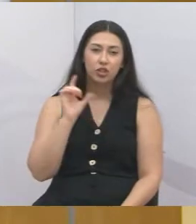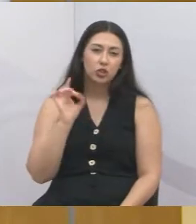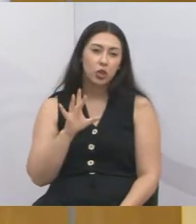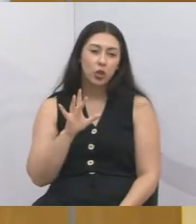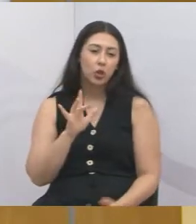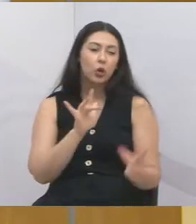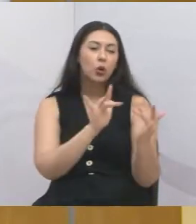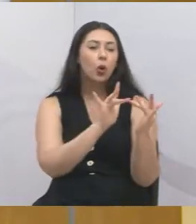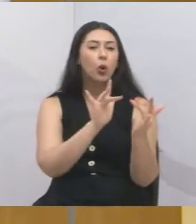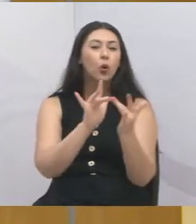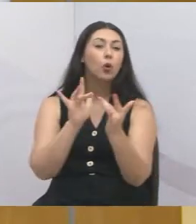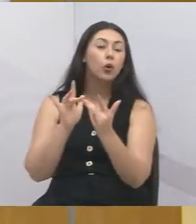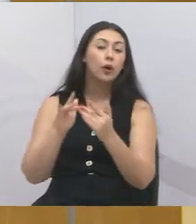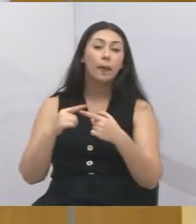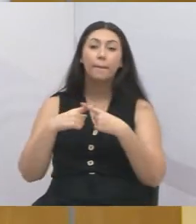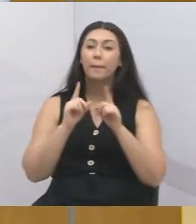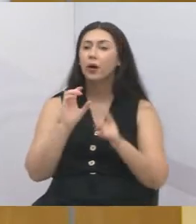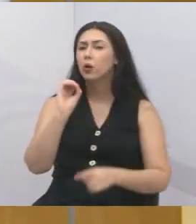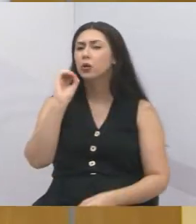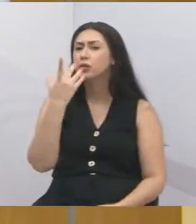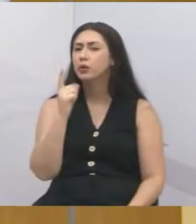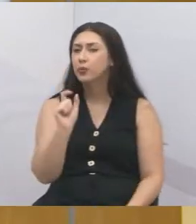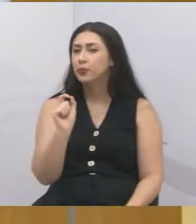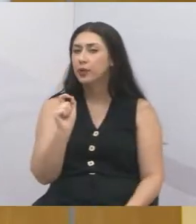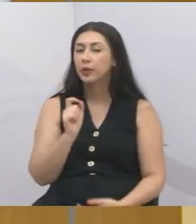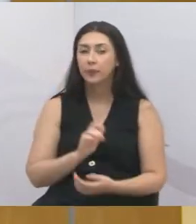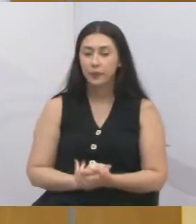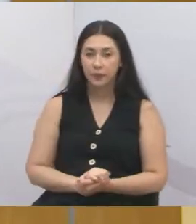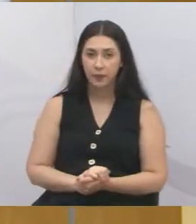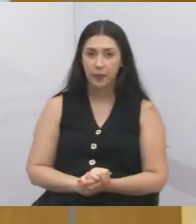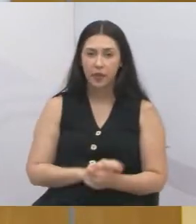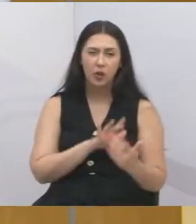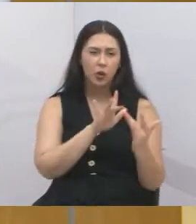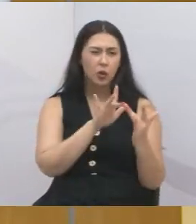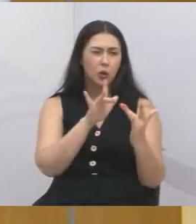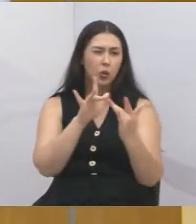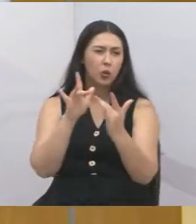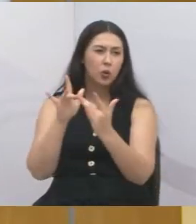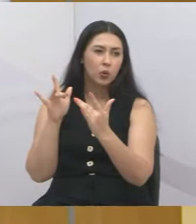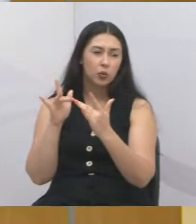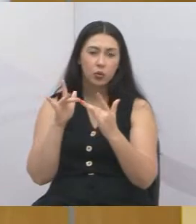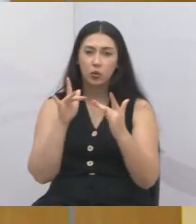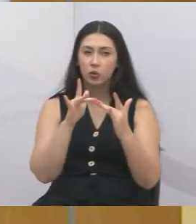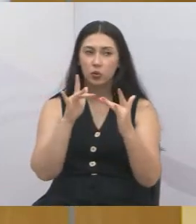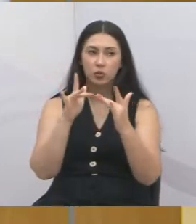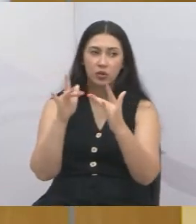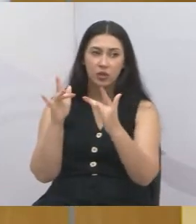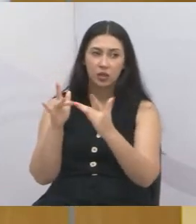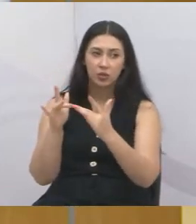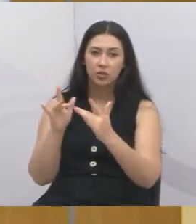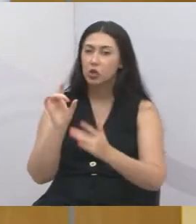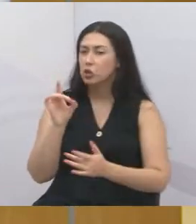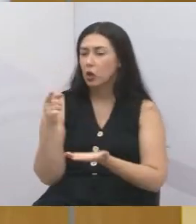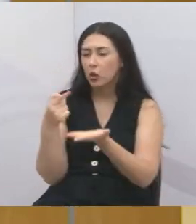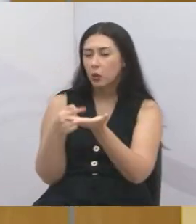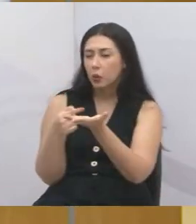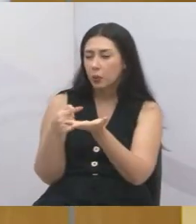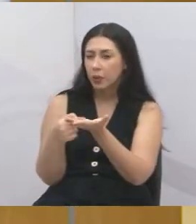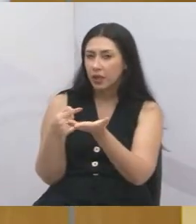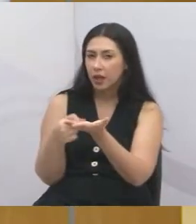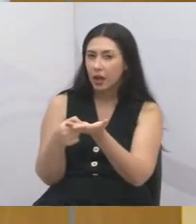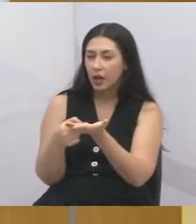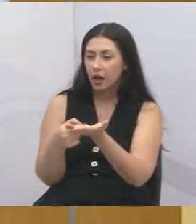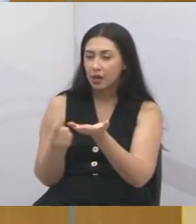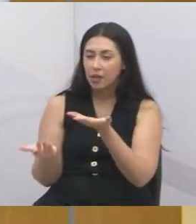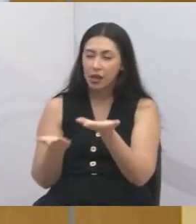no passado. Mas o que acontecia com as coligações? As coligações eram feitas por acordos, por jogo